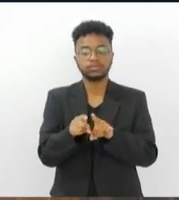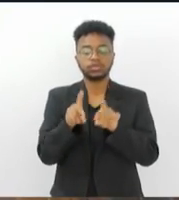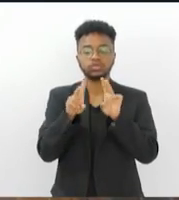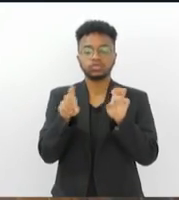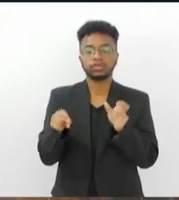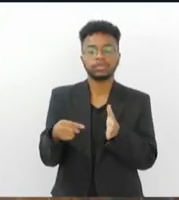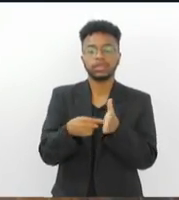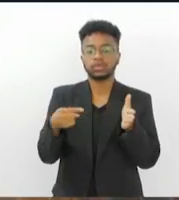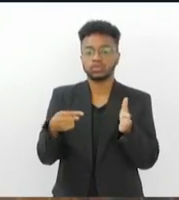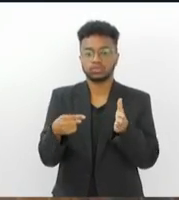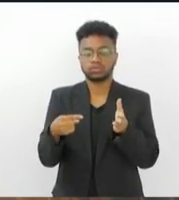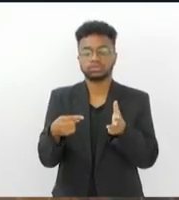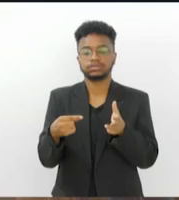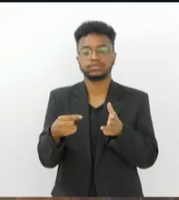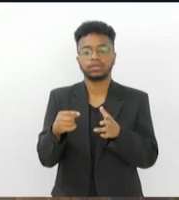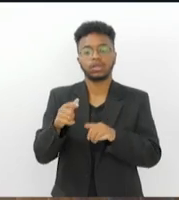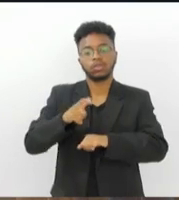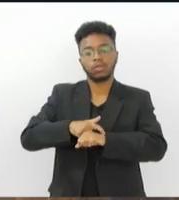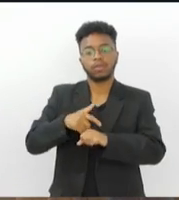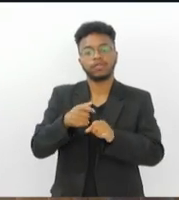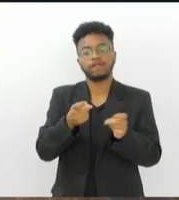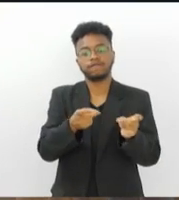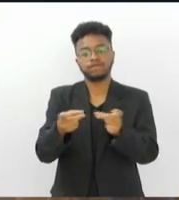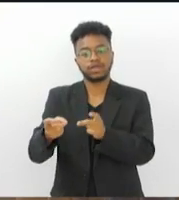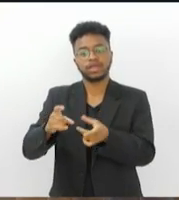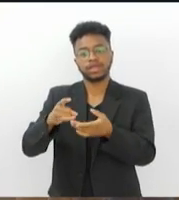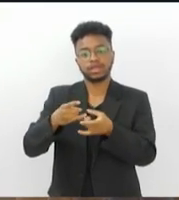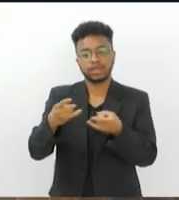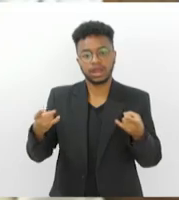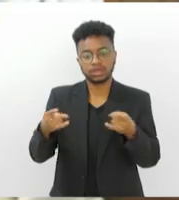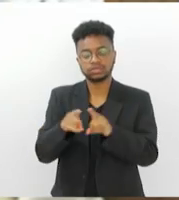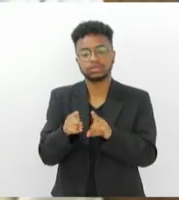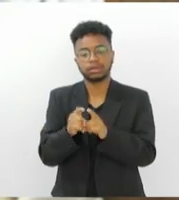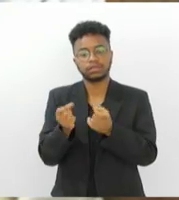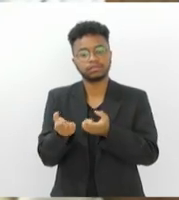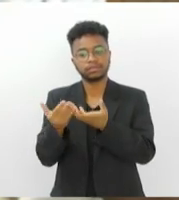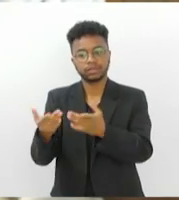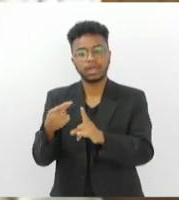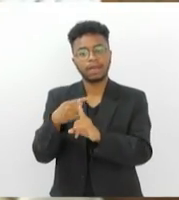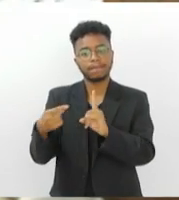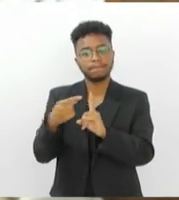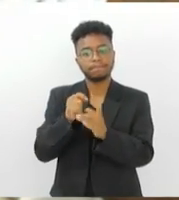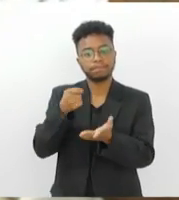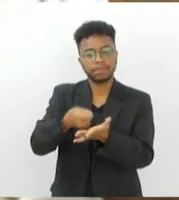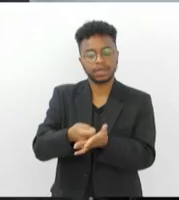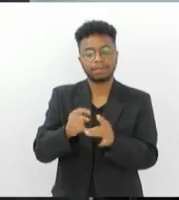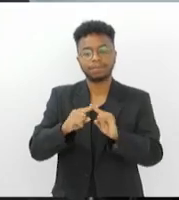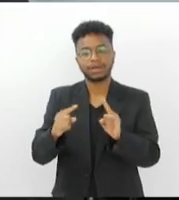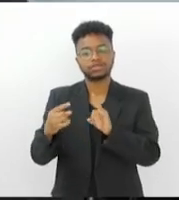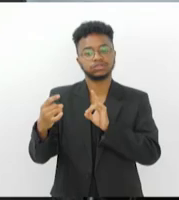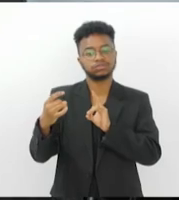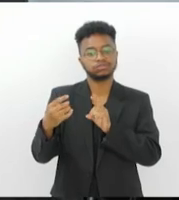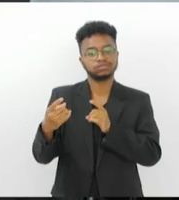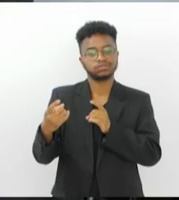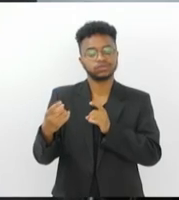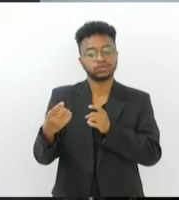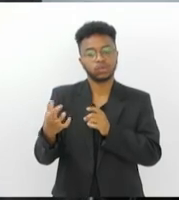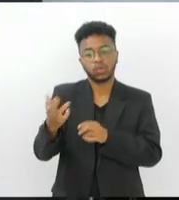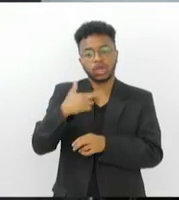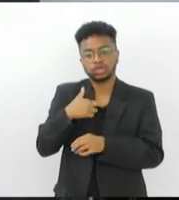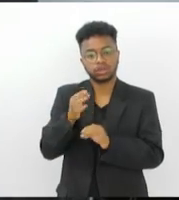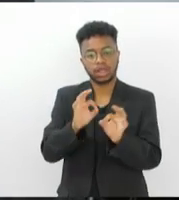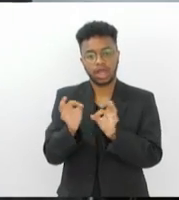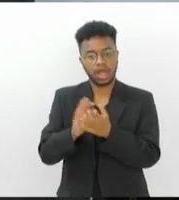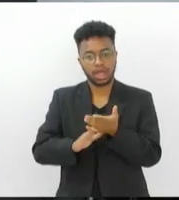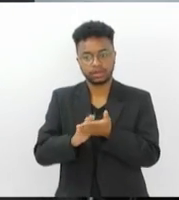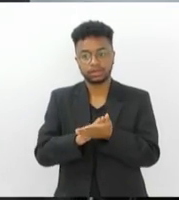relacionadas à venda dos ingressos e disponibilização de meia entrada mas ainda não teve nenhum retorno tem eh um